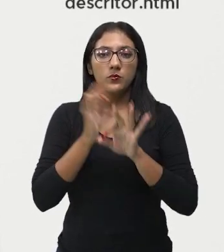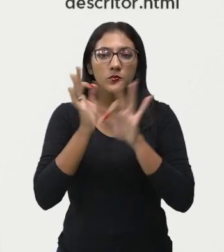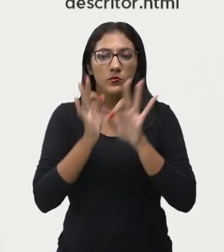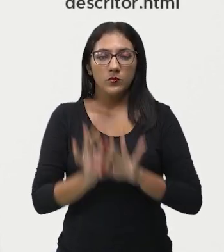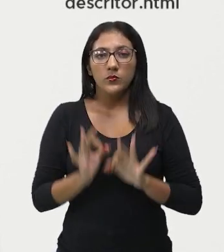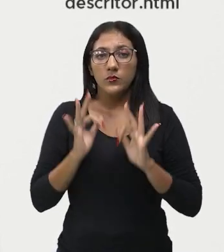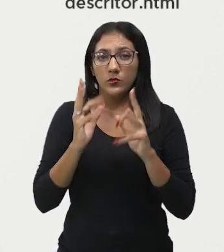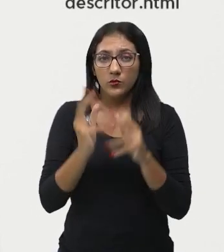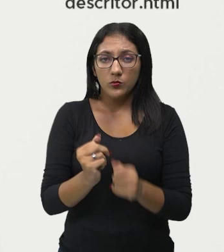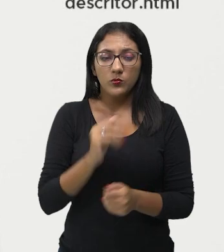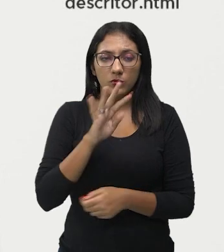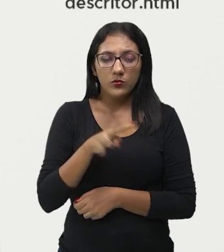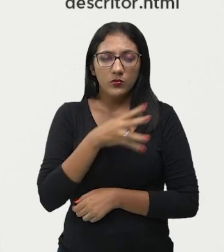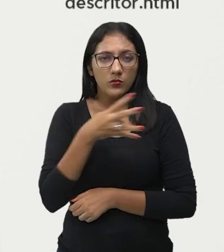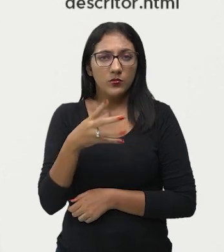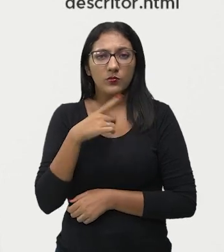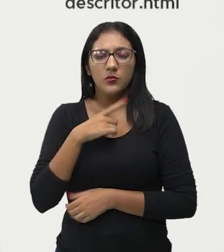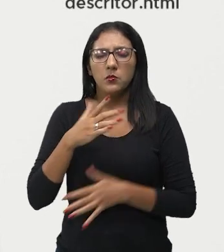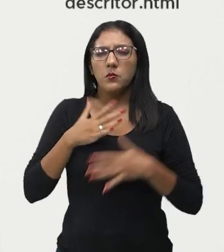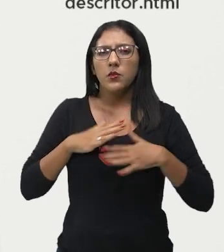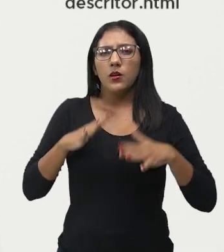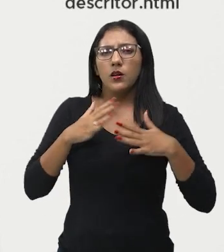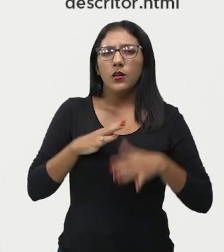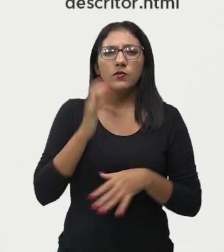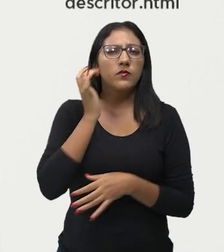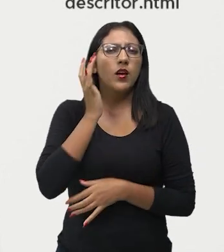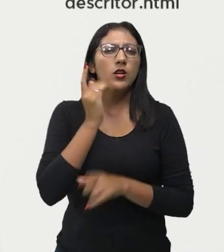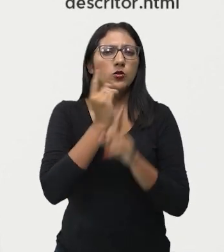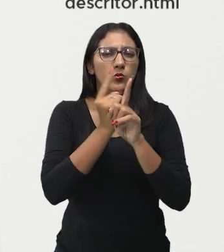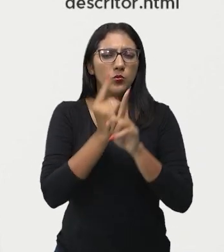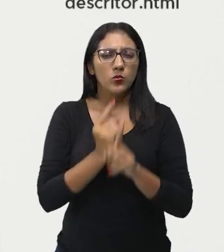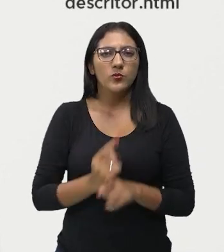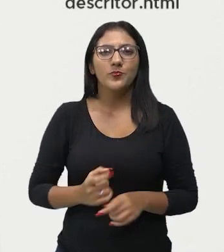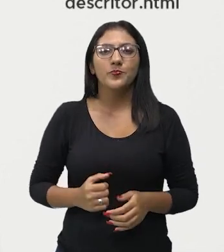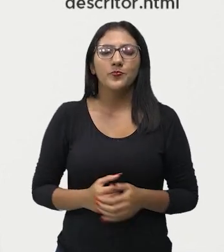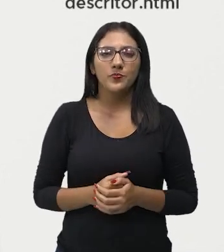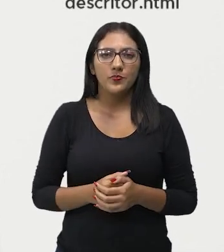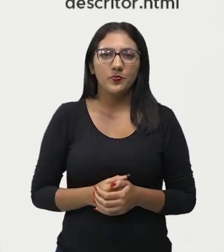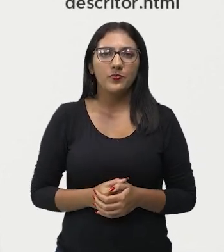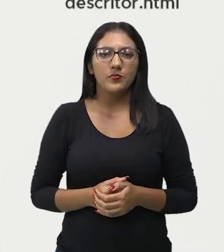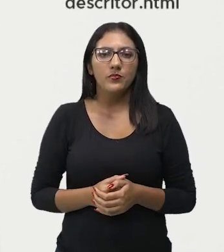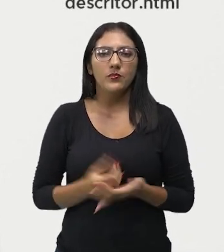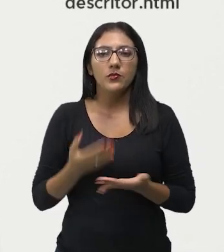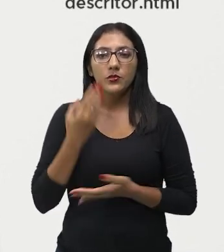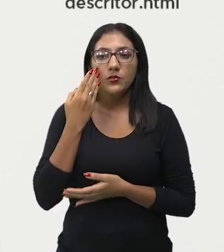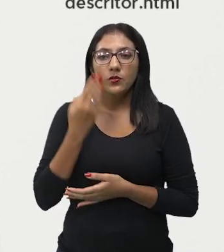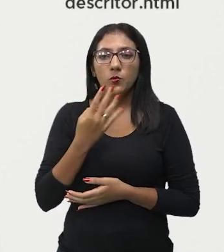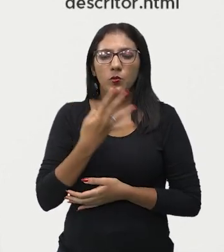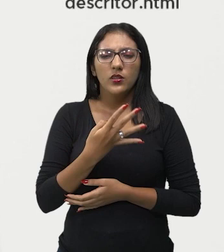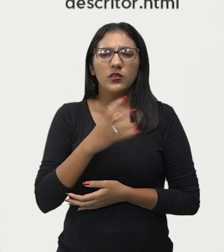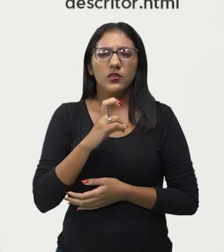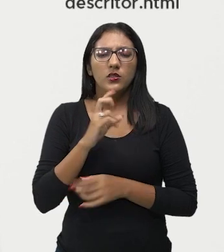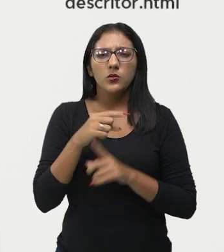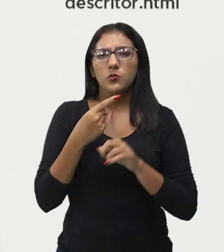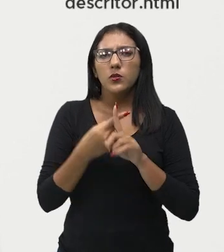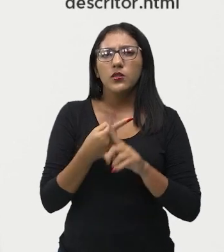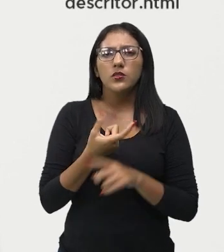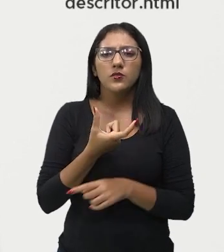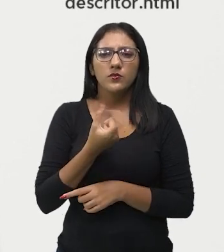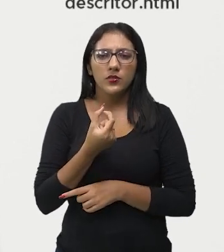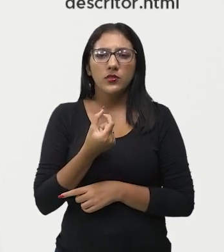dados na tabela ficou muito mais tranquilo para a gente encontrar o valor. E aí, pessoal, ó, 45 mais 20, nós